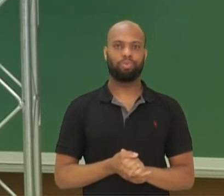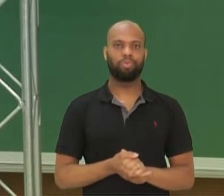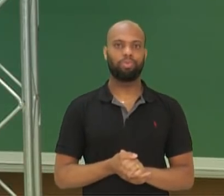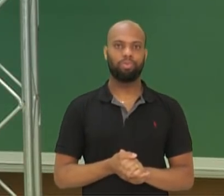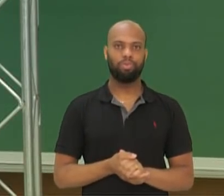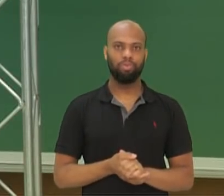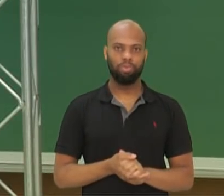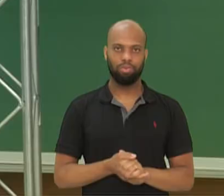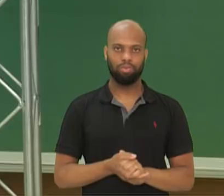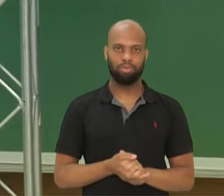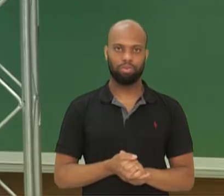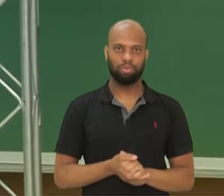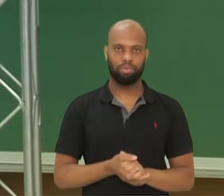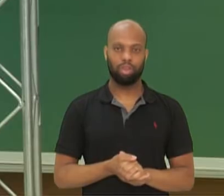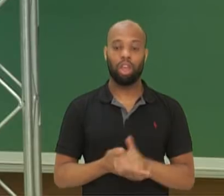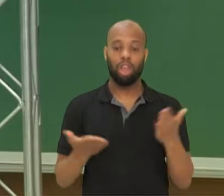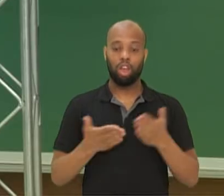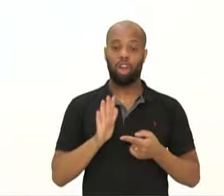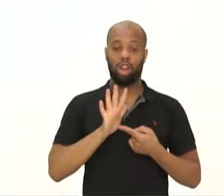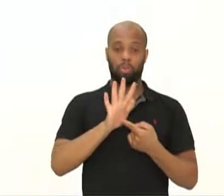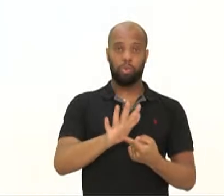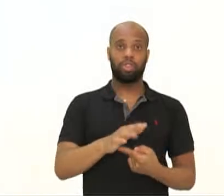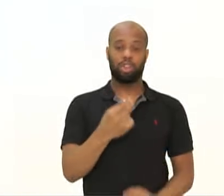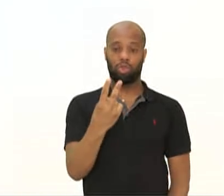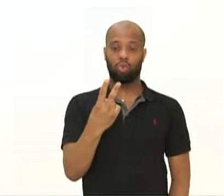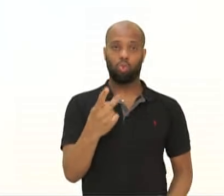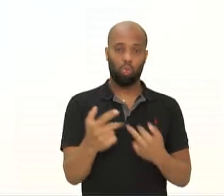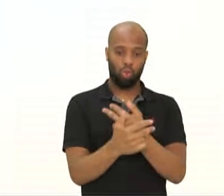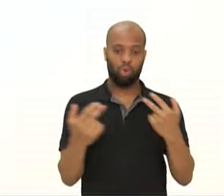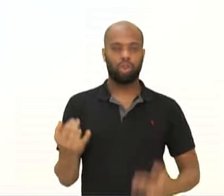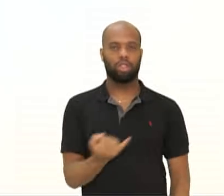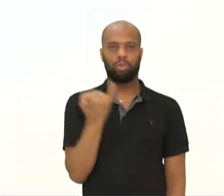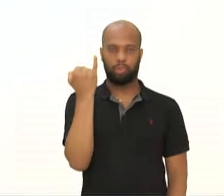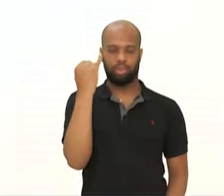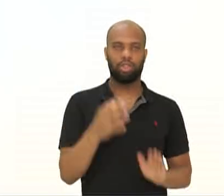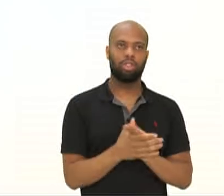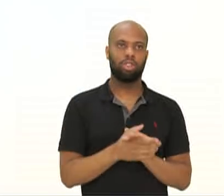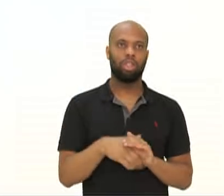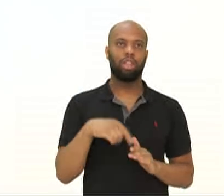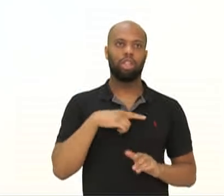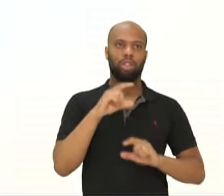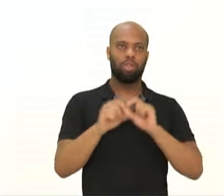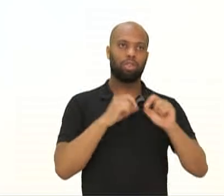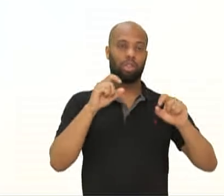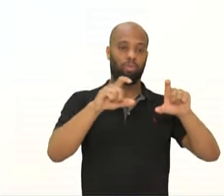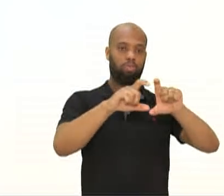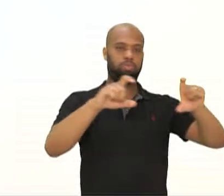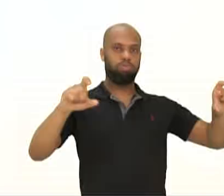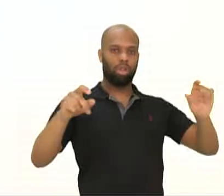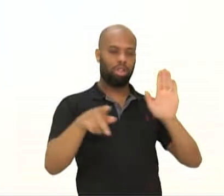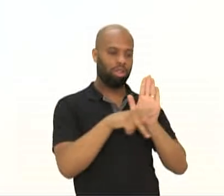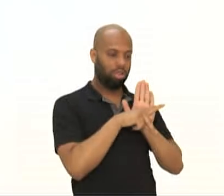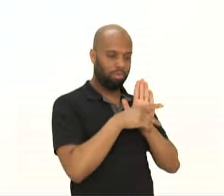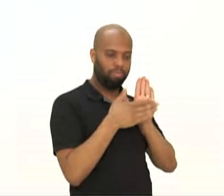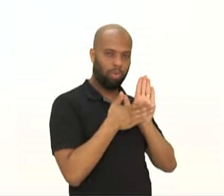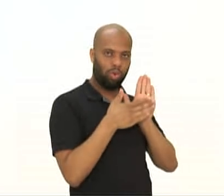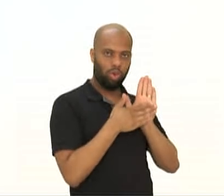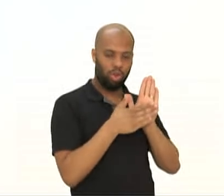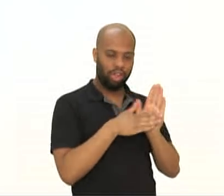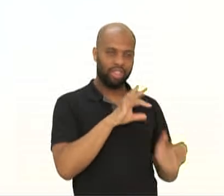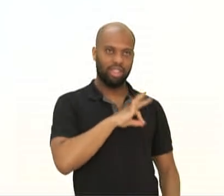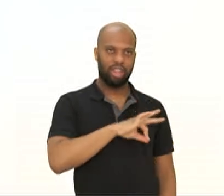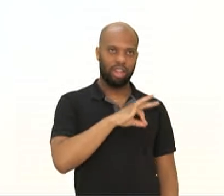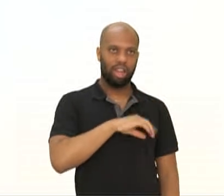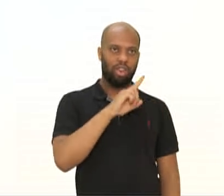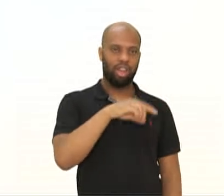só, ênfase em dois momentos aqui. Primeiro, na expressão que corresponde à proposta salarial, que é o